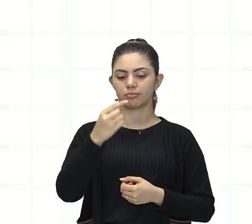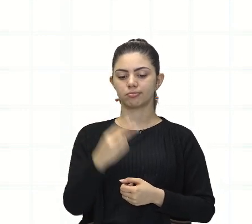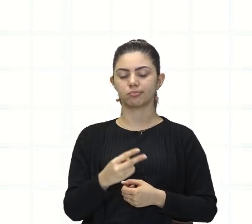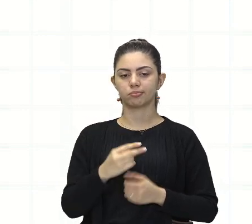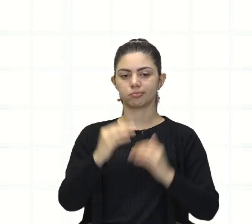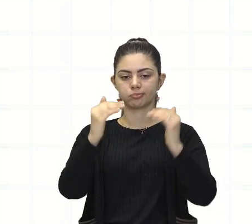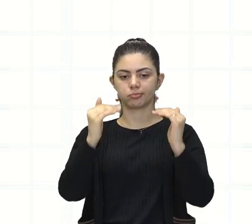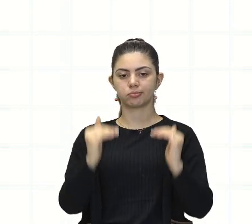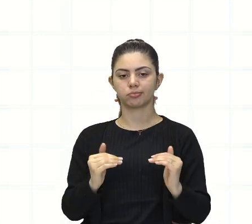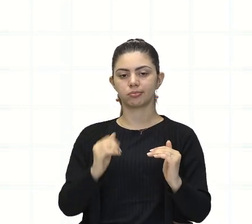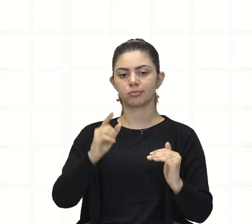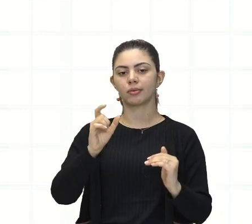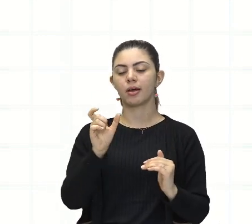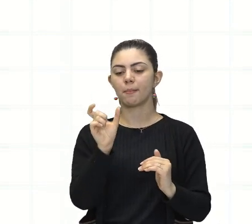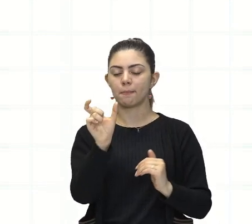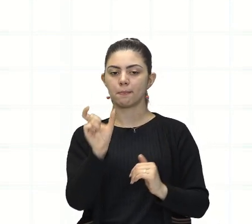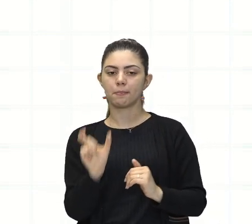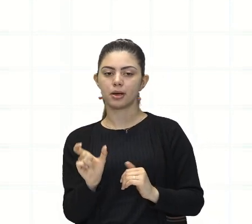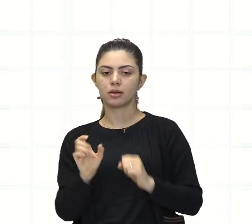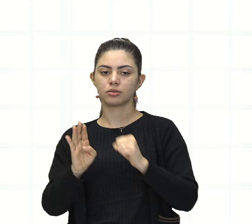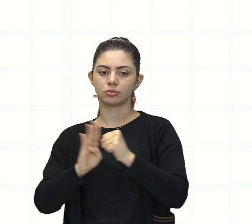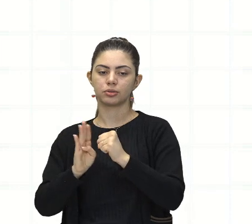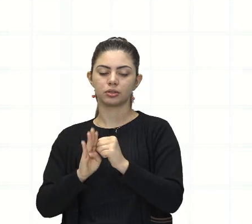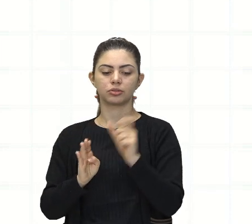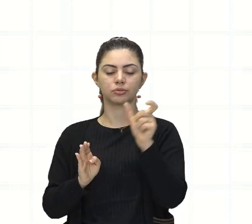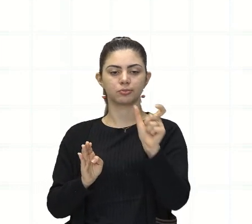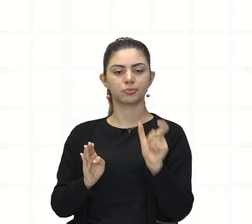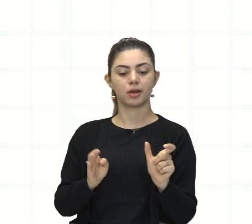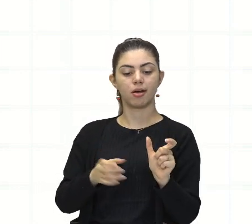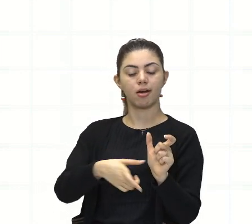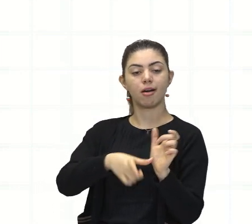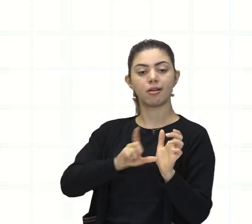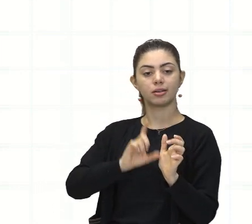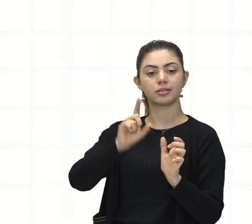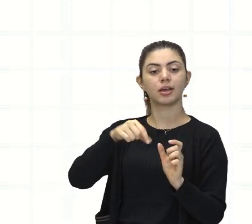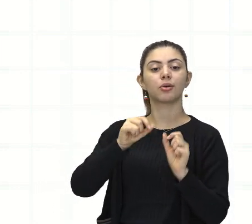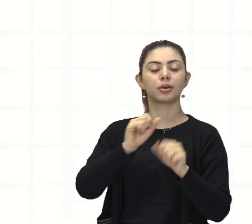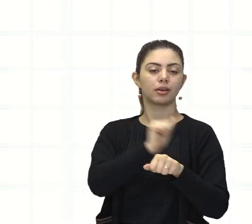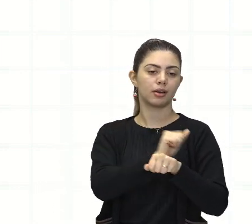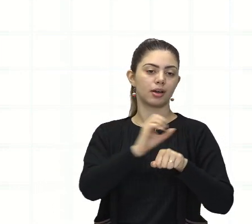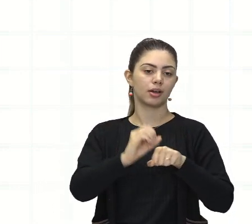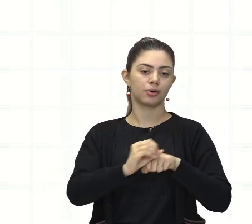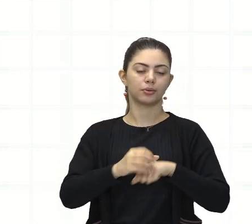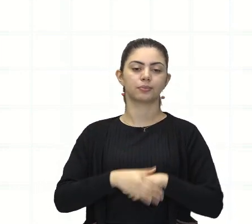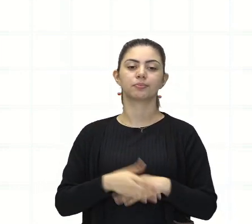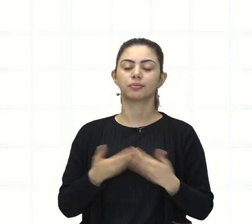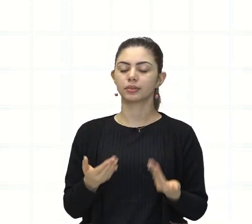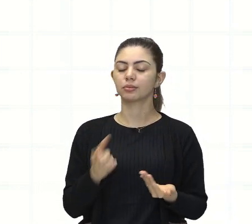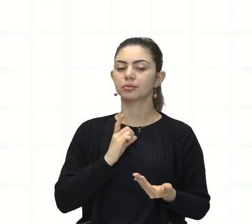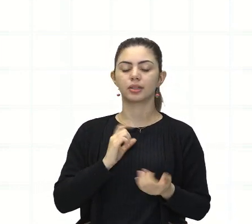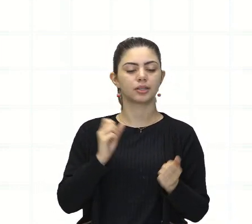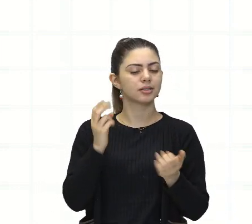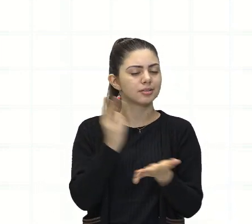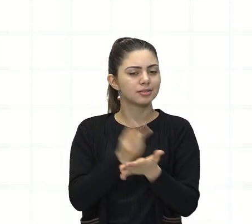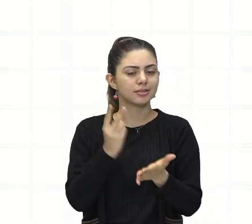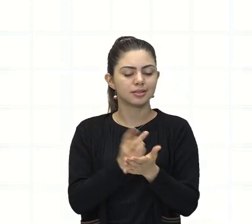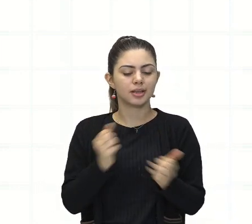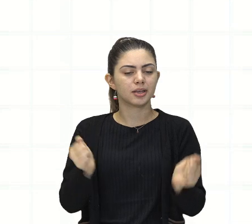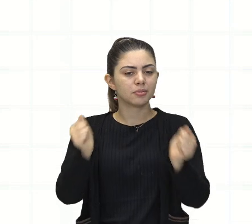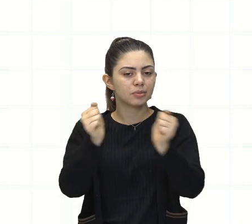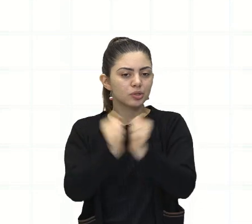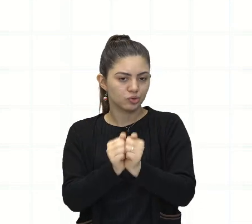os nossos substantivos. Ou seja, gente, o artigo, ele acompanha o substantivo, ou